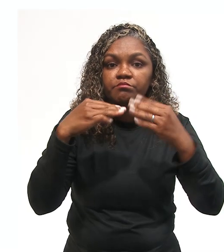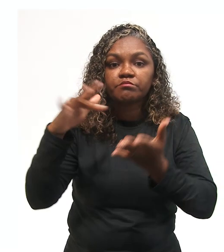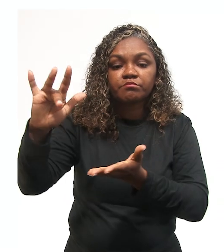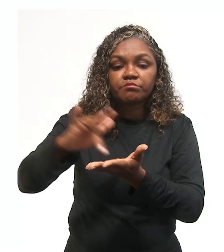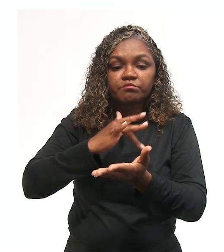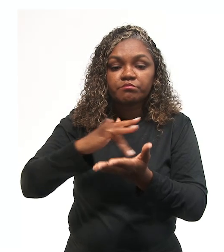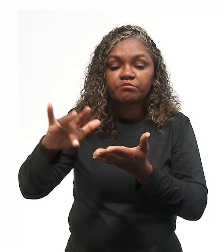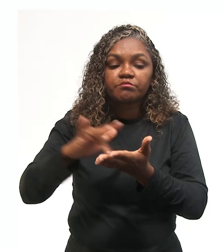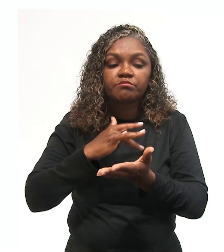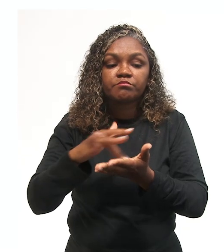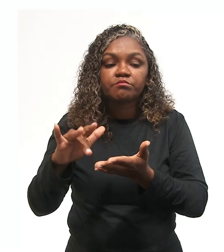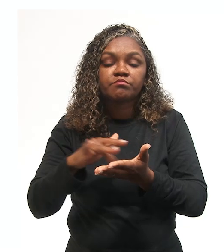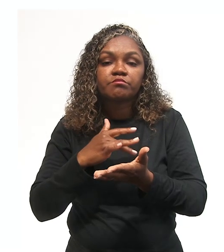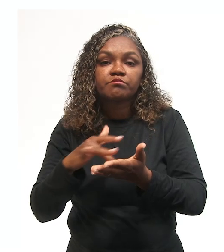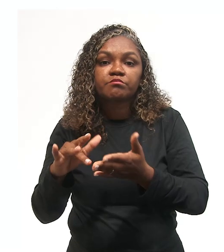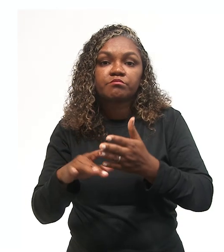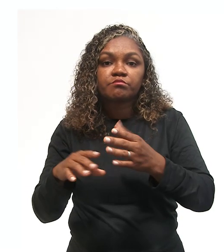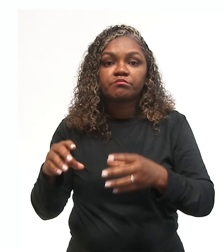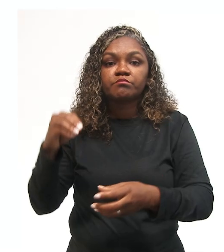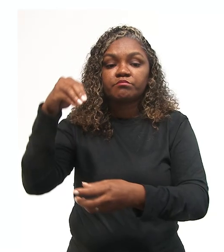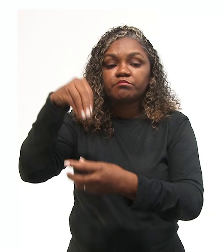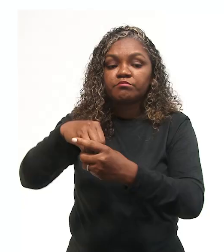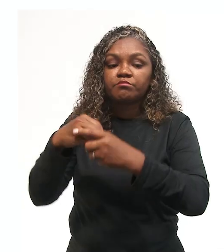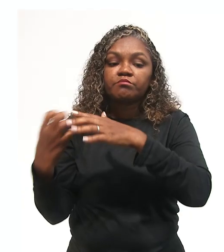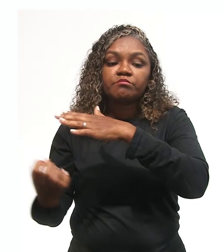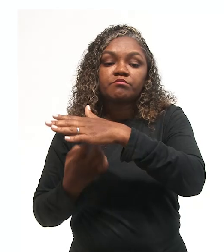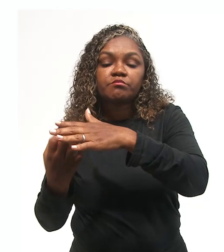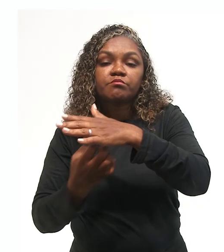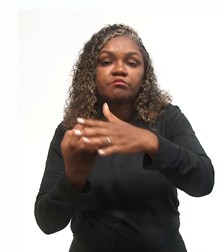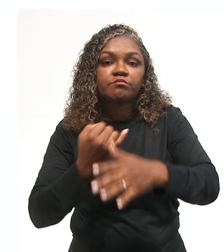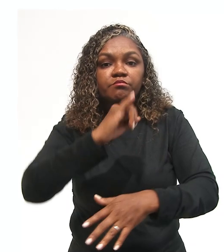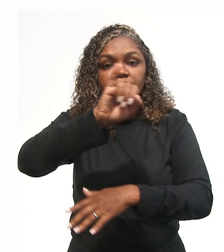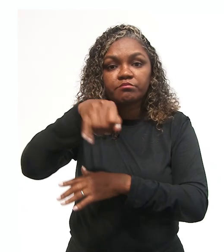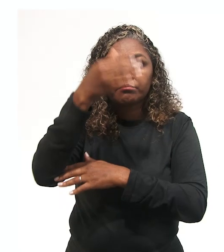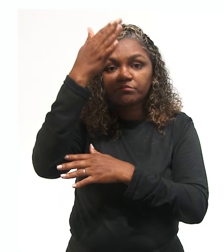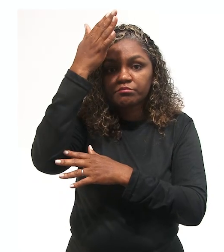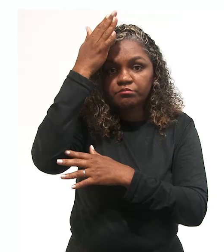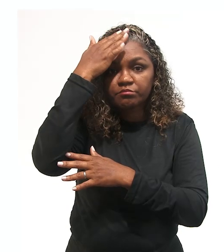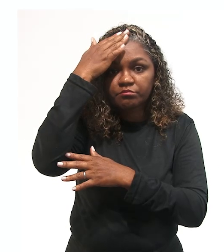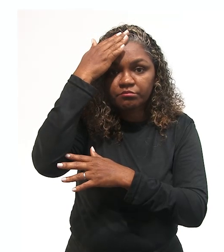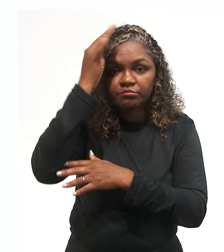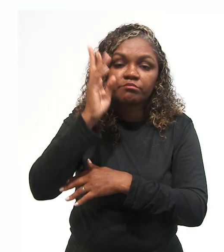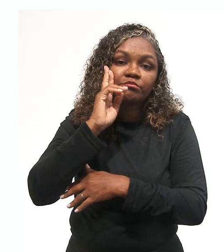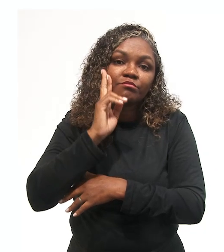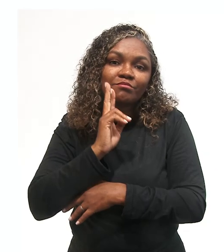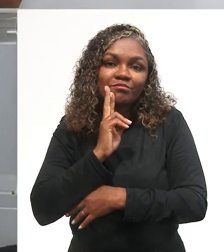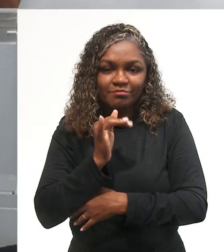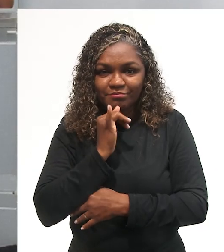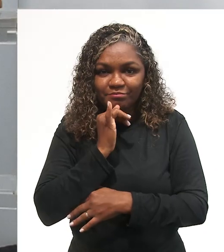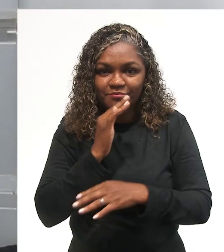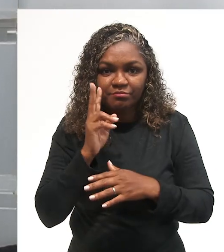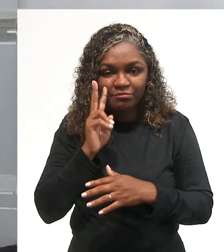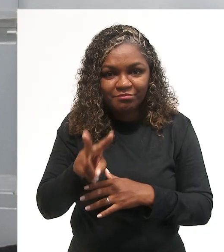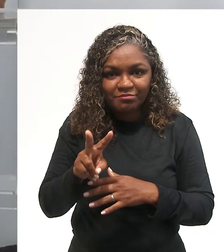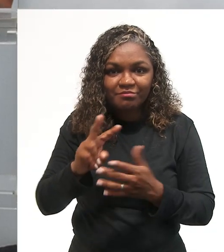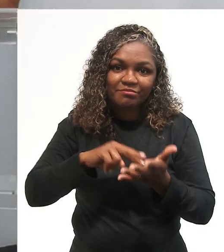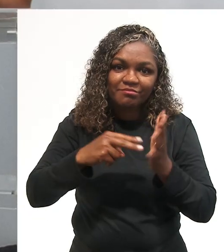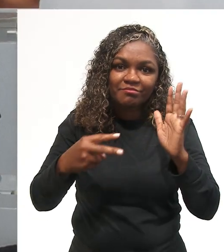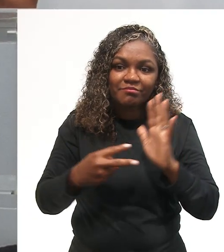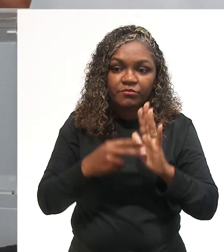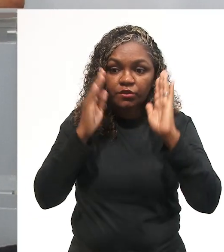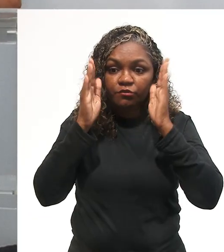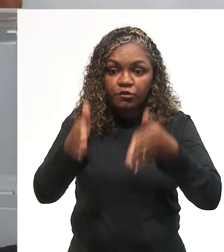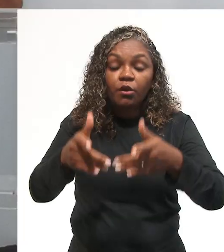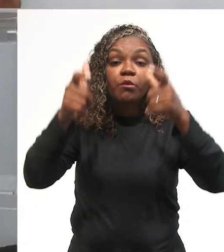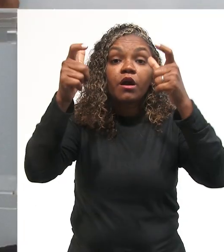digital adotadas por microempresas em Ji-Paraná. Tá vendo? Então já houve uma